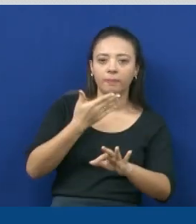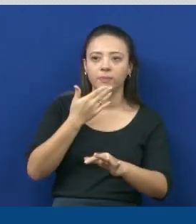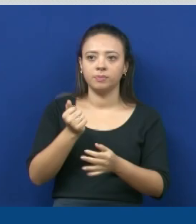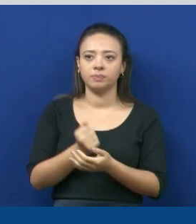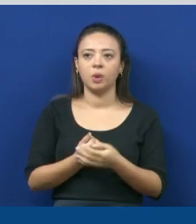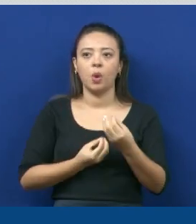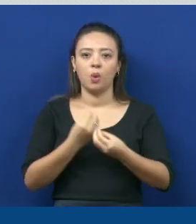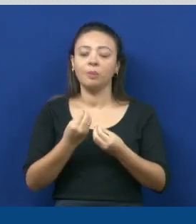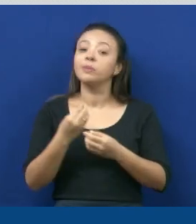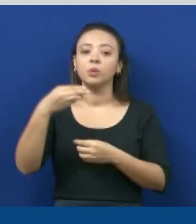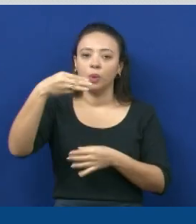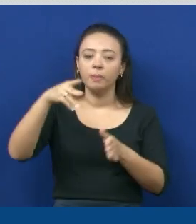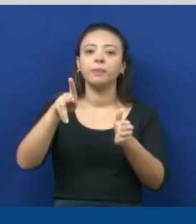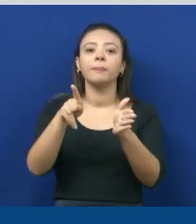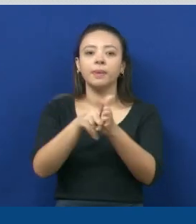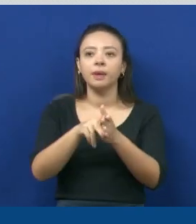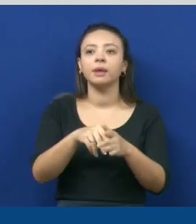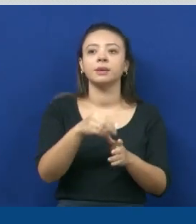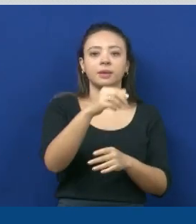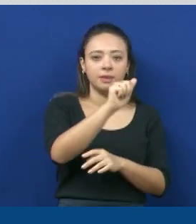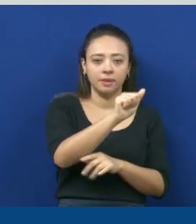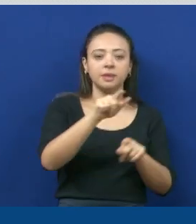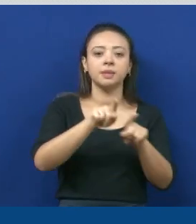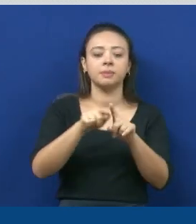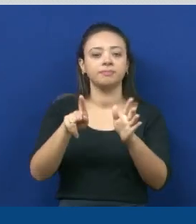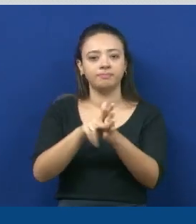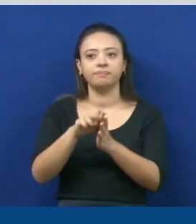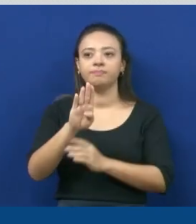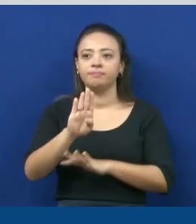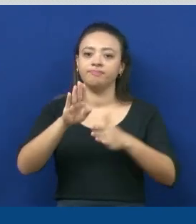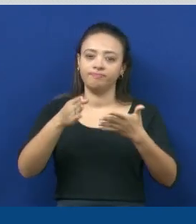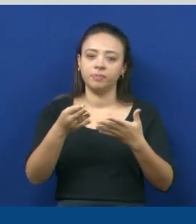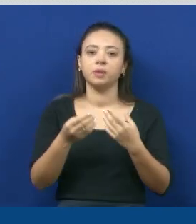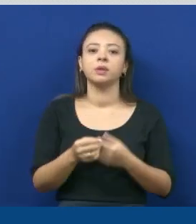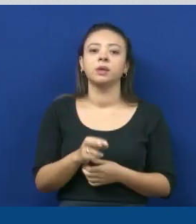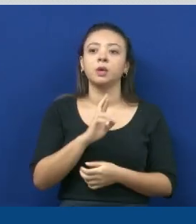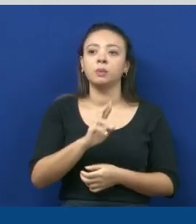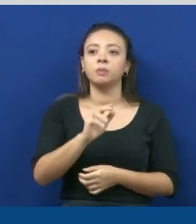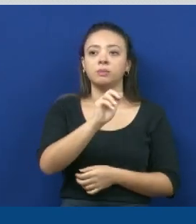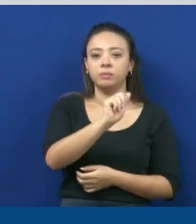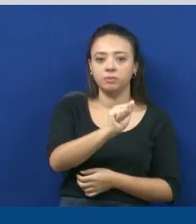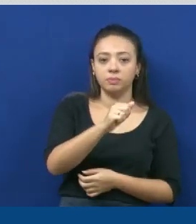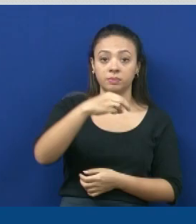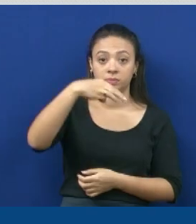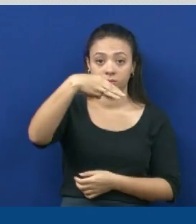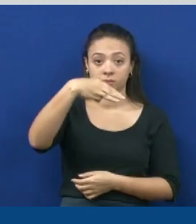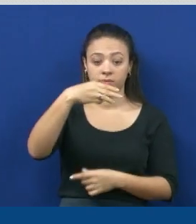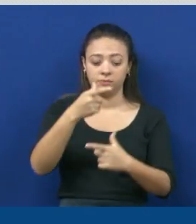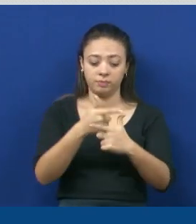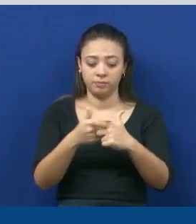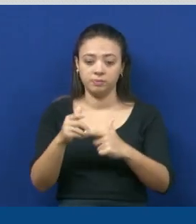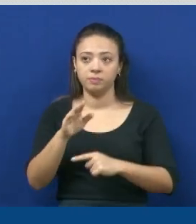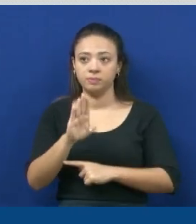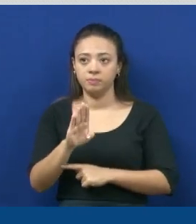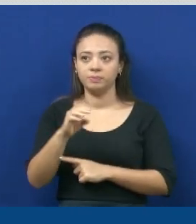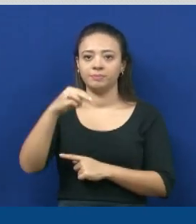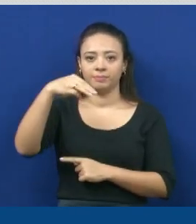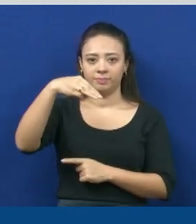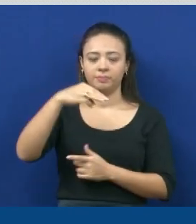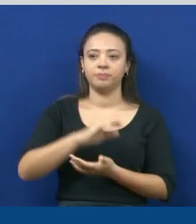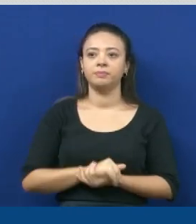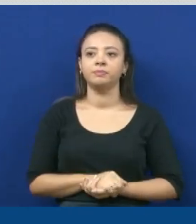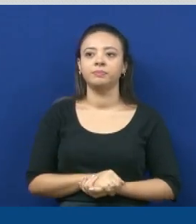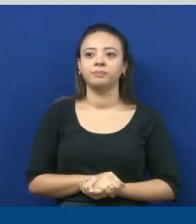a cada elemento dessa divisão, que é o A e o B. Então, ficaria A M dividido por B a M. Olha